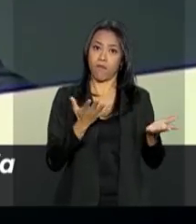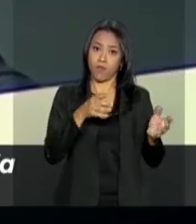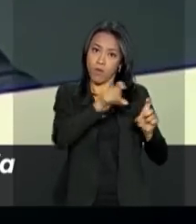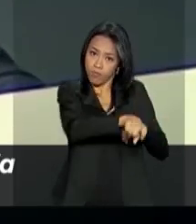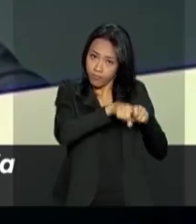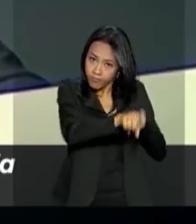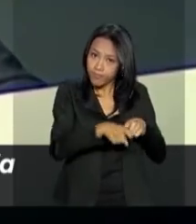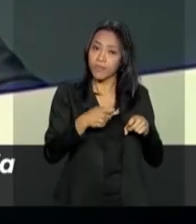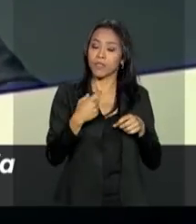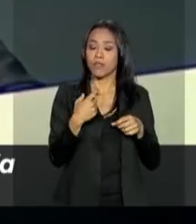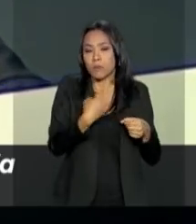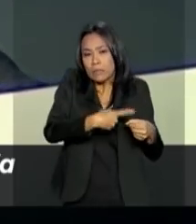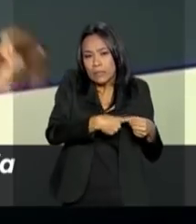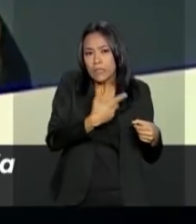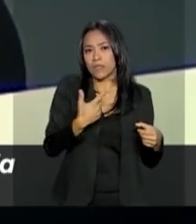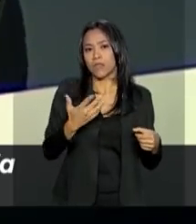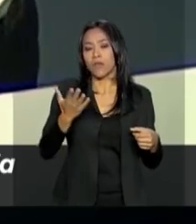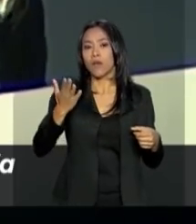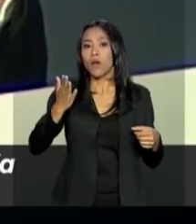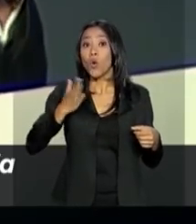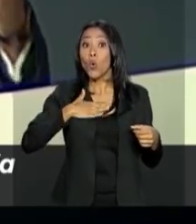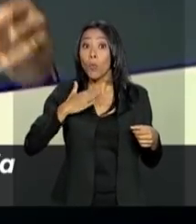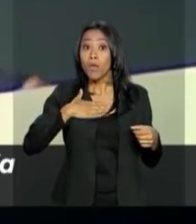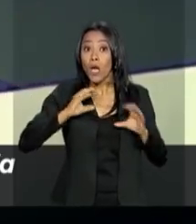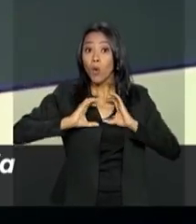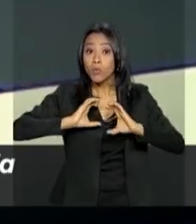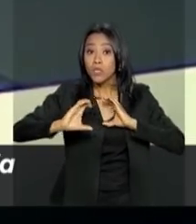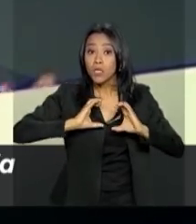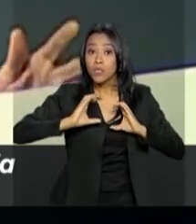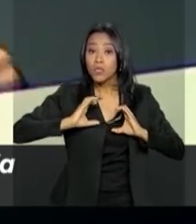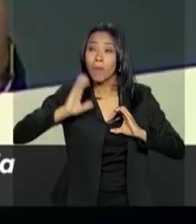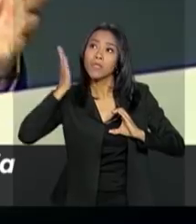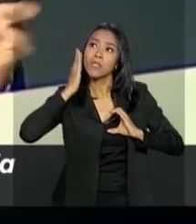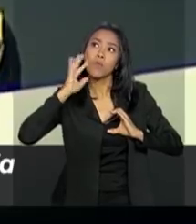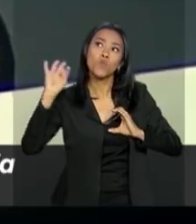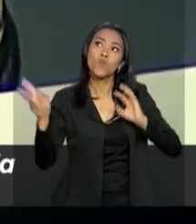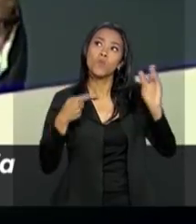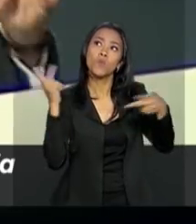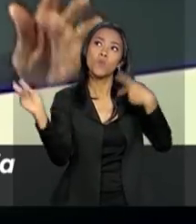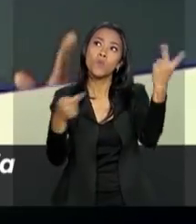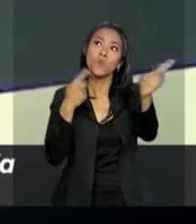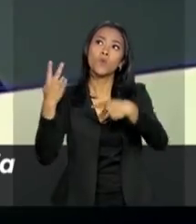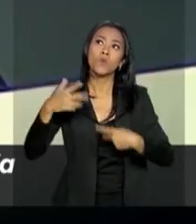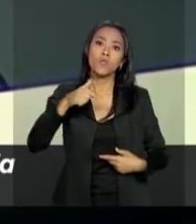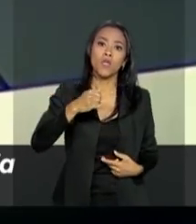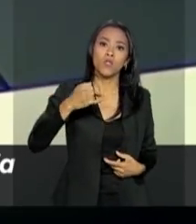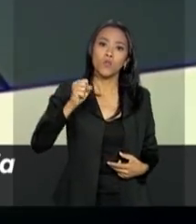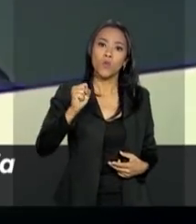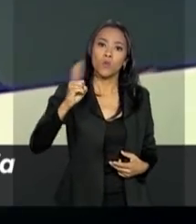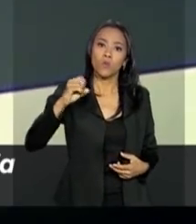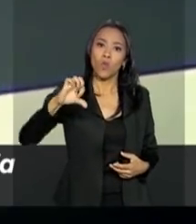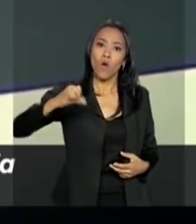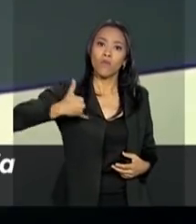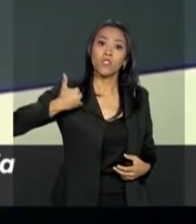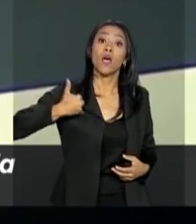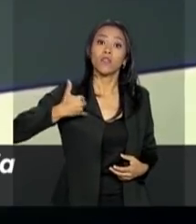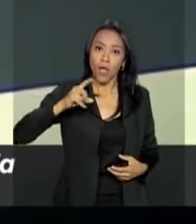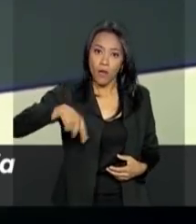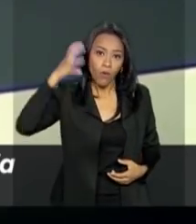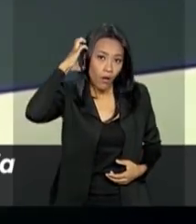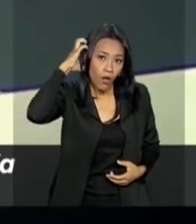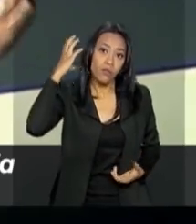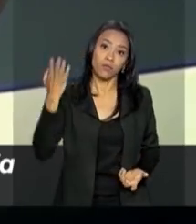no interior o meu meio de comunicação aos meus 7 8 9 e 10 anos de idade era exatamente um